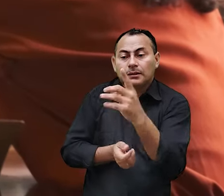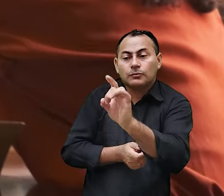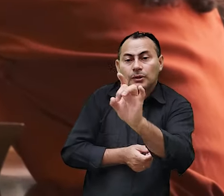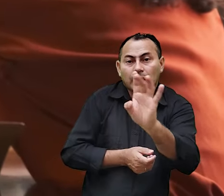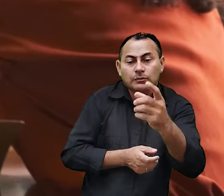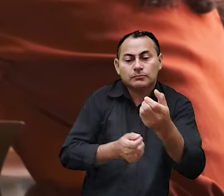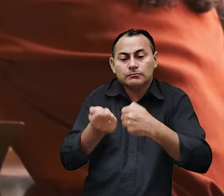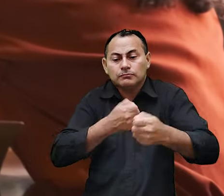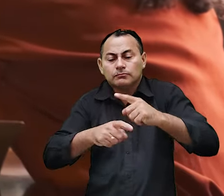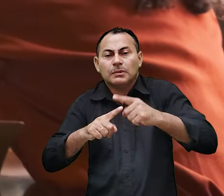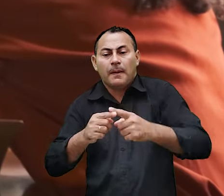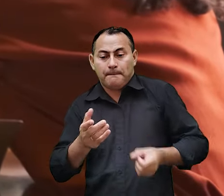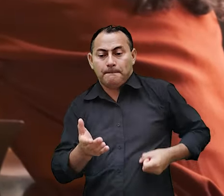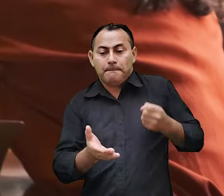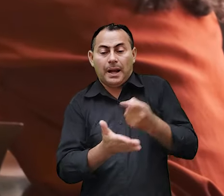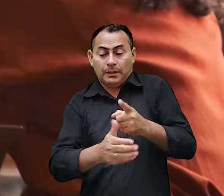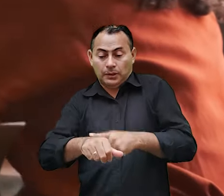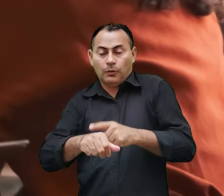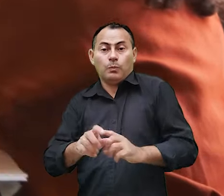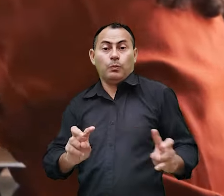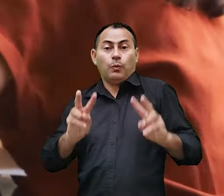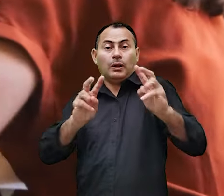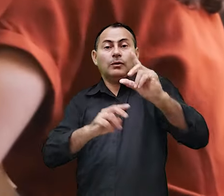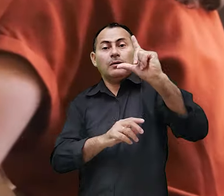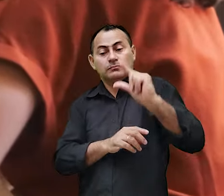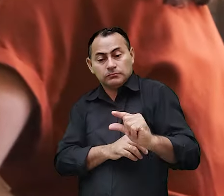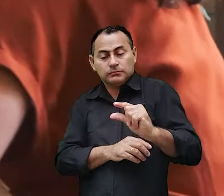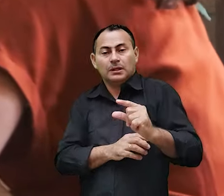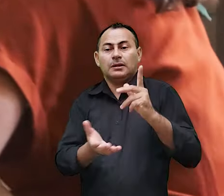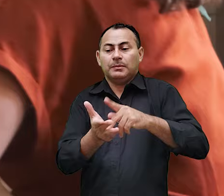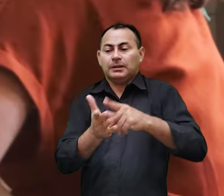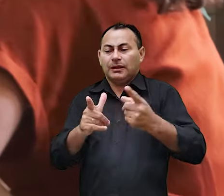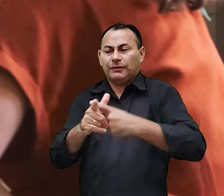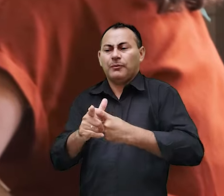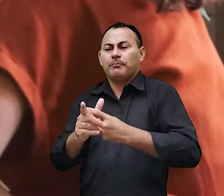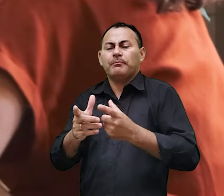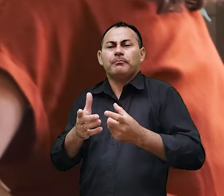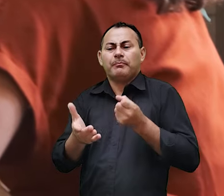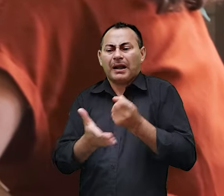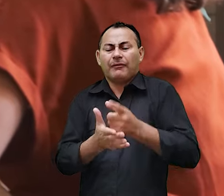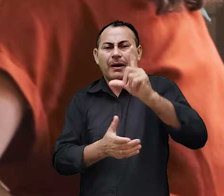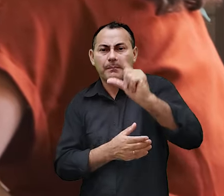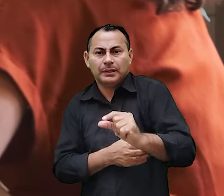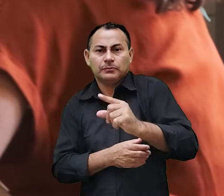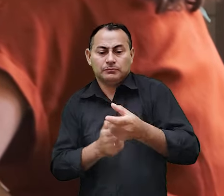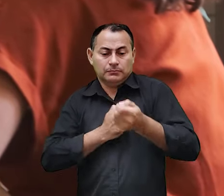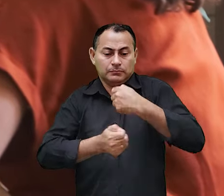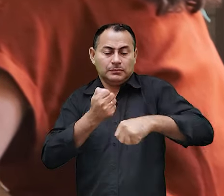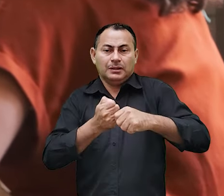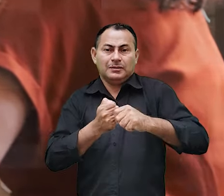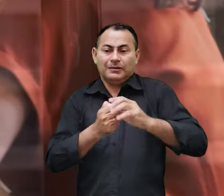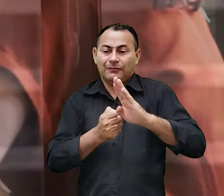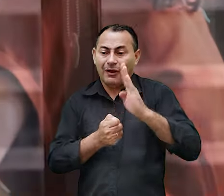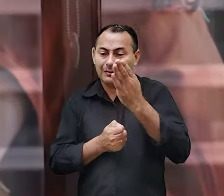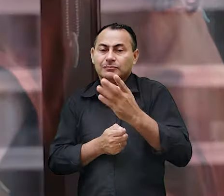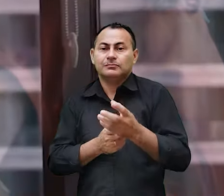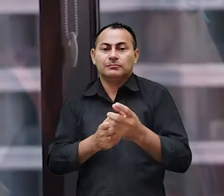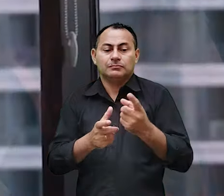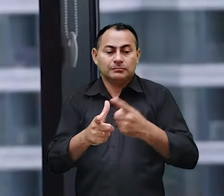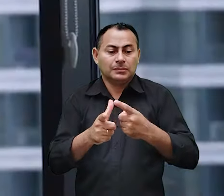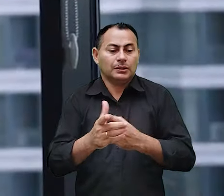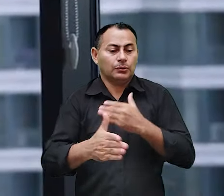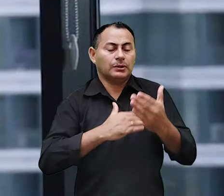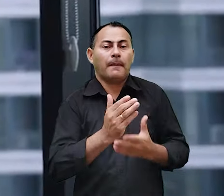negociou o seguinte com cada um deles. Eles pagariam na hora um valor inferior ao que realmente deviam, e o administrador astuto